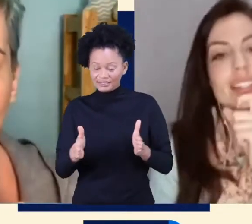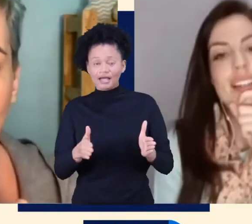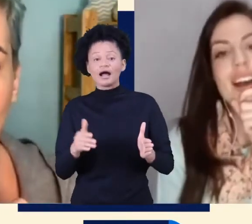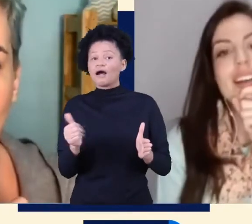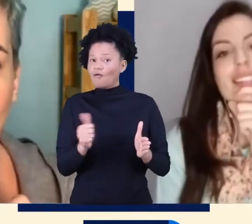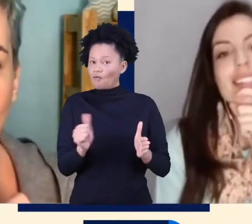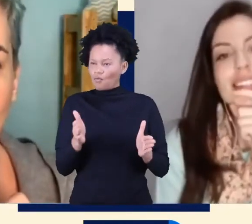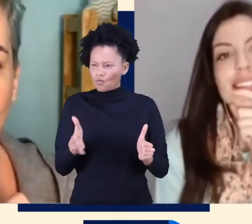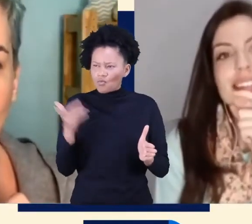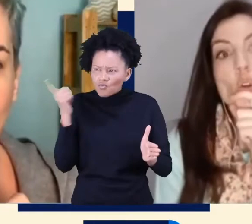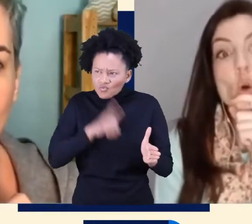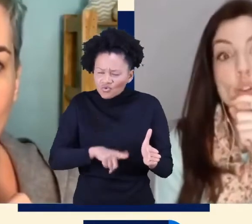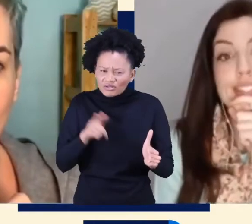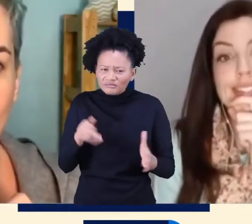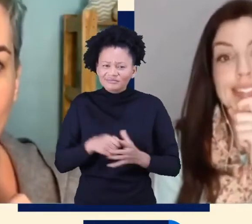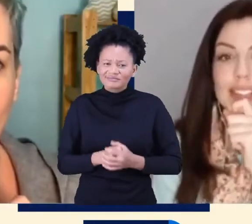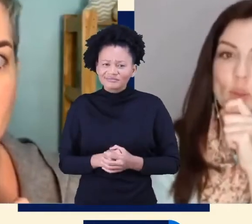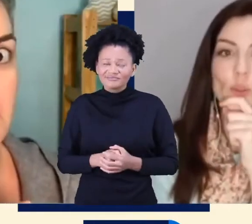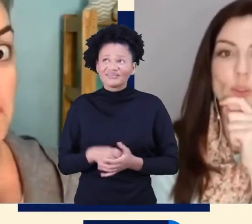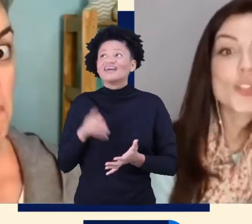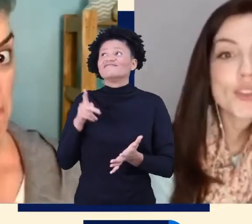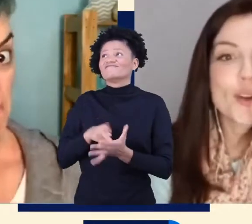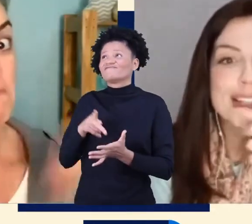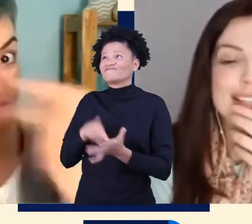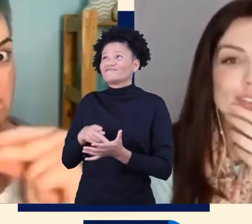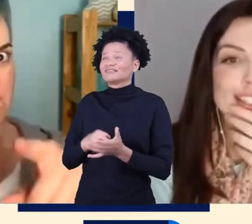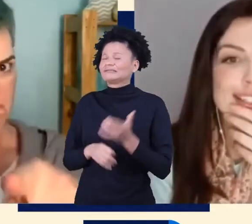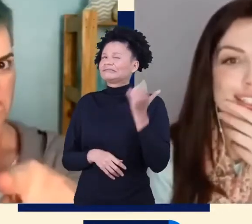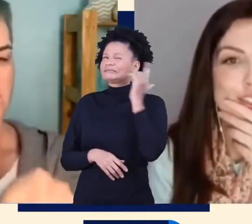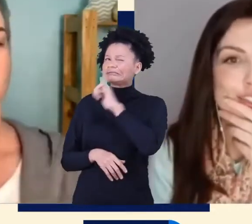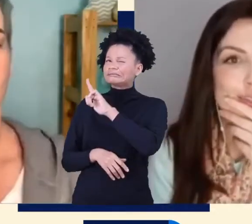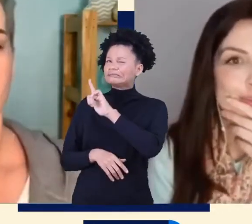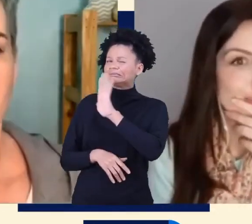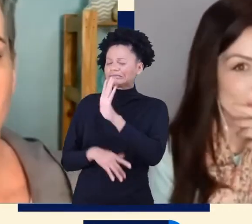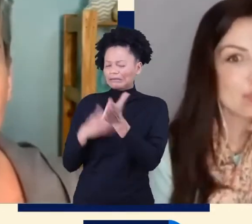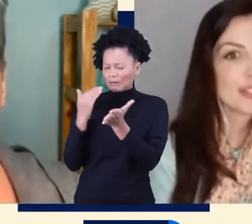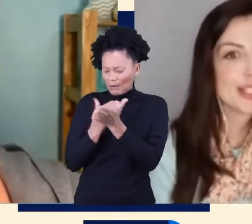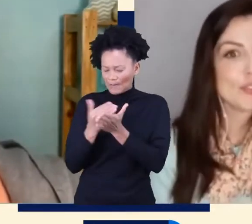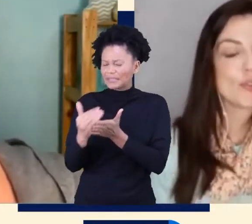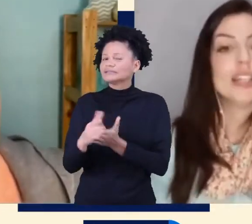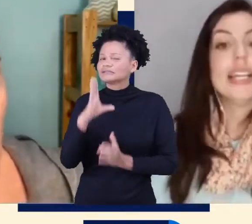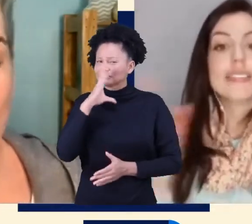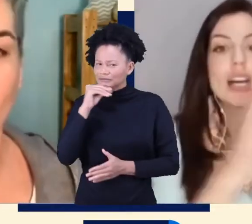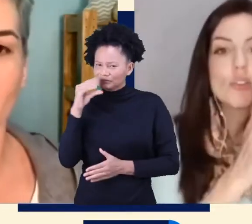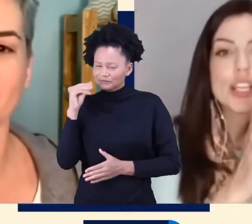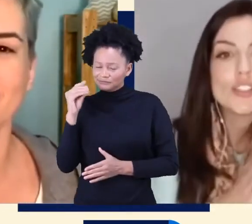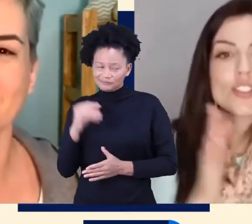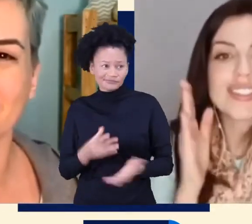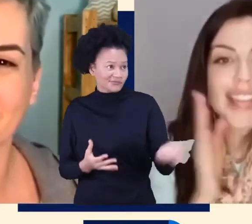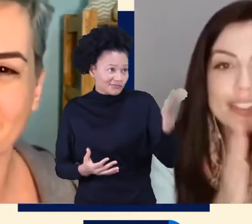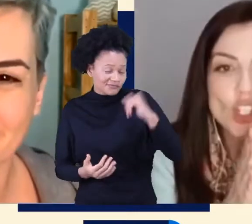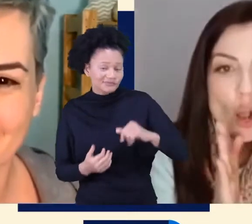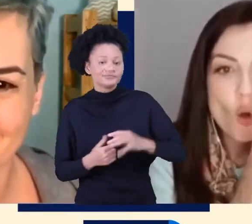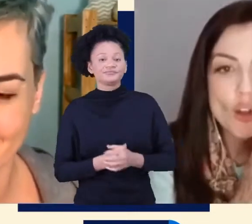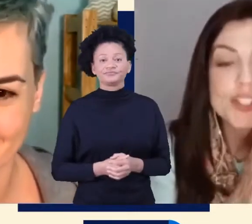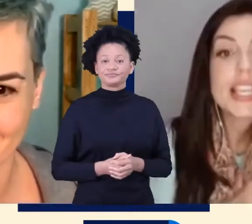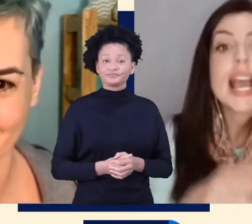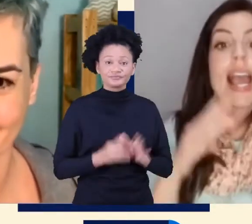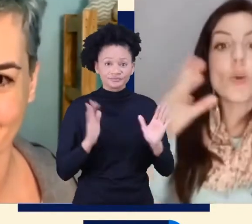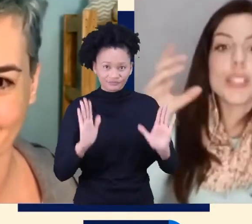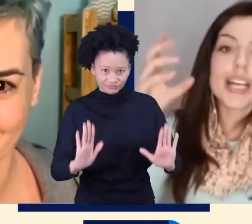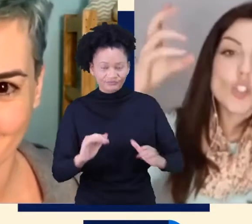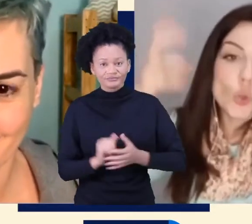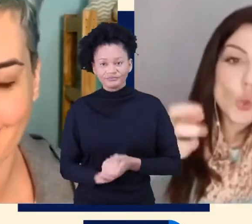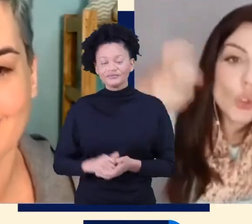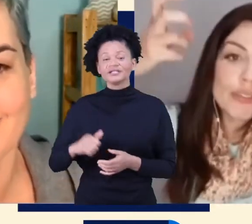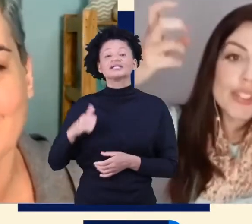É verdade. Consigo começar adolescente. Vamos fazer isso? Vamos. Então, gente, de 7 a 11